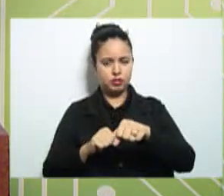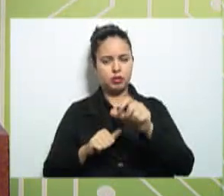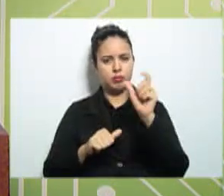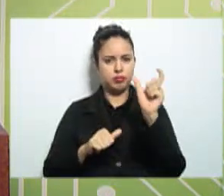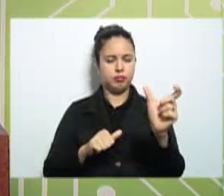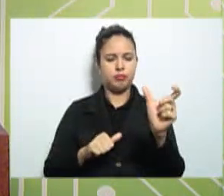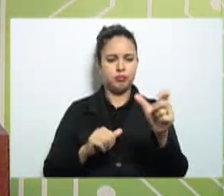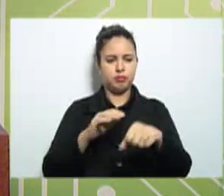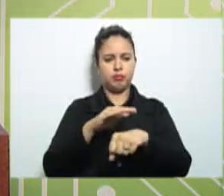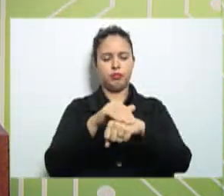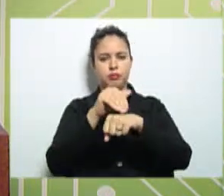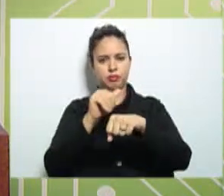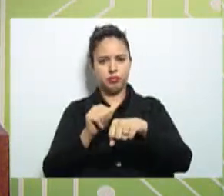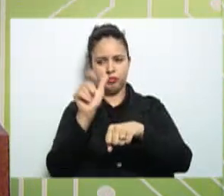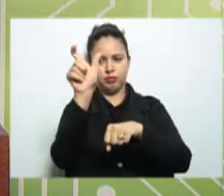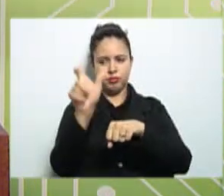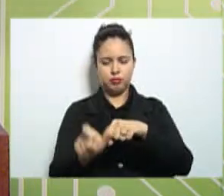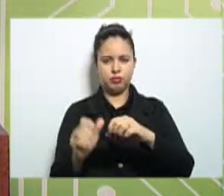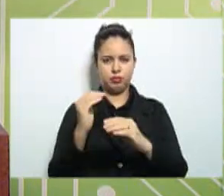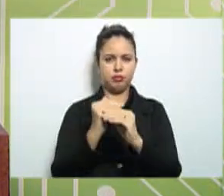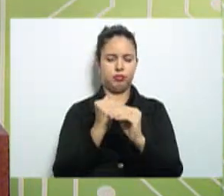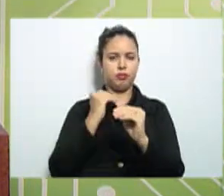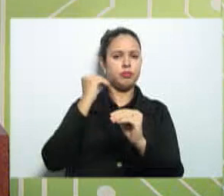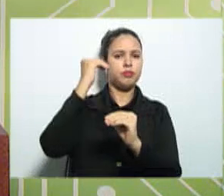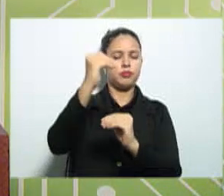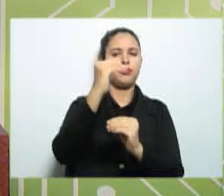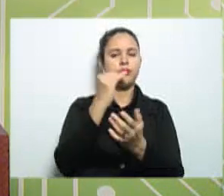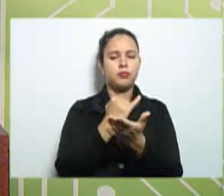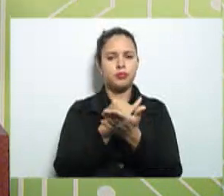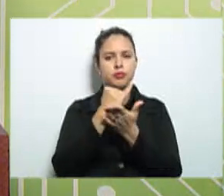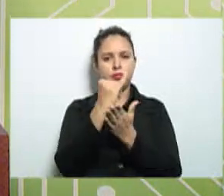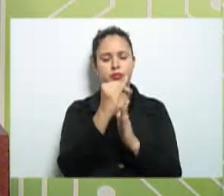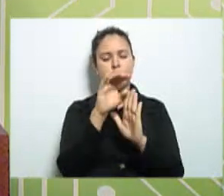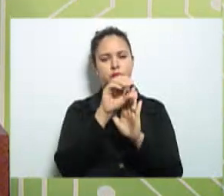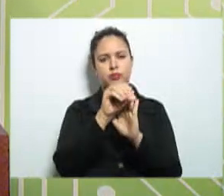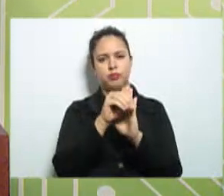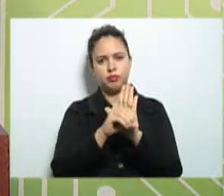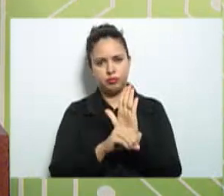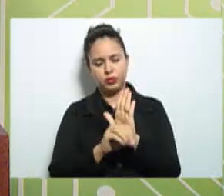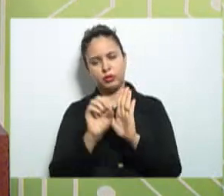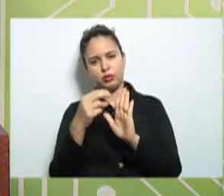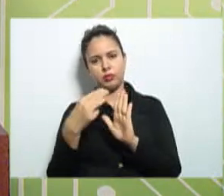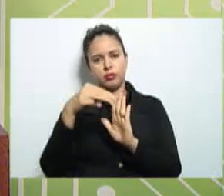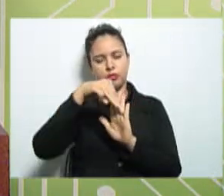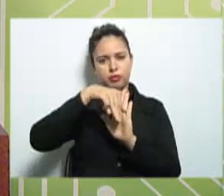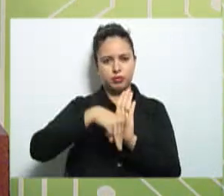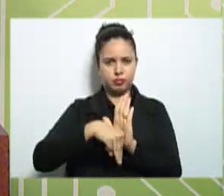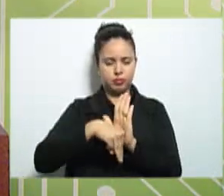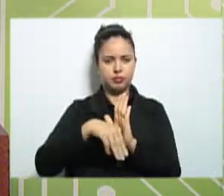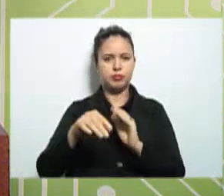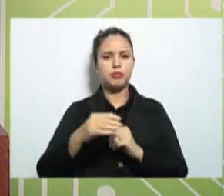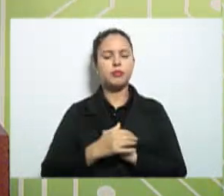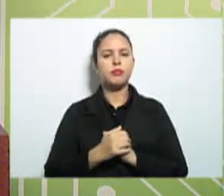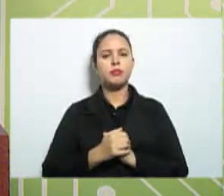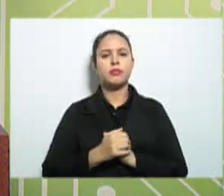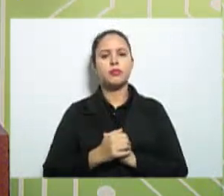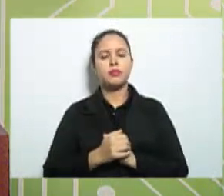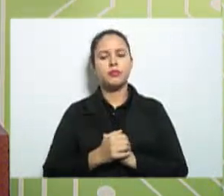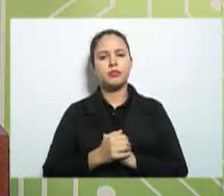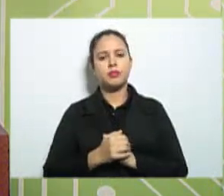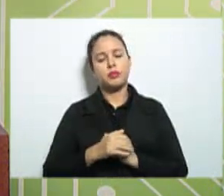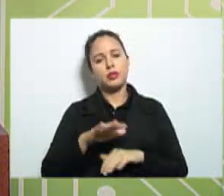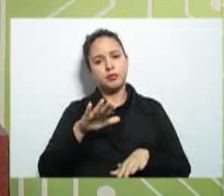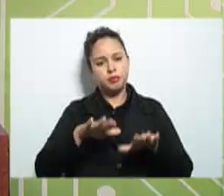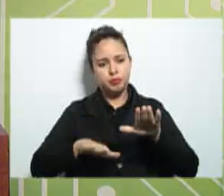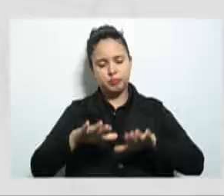chamar, para evocar essa pessoa, essa autoridade, lá no início do meu ofício ou do meu memorando. Aí vai depender. Então, o